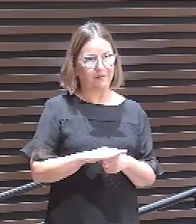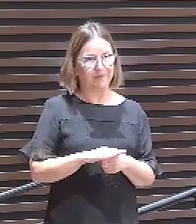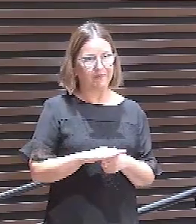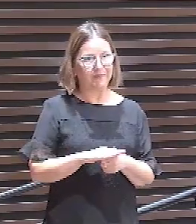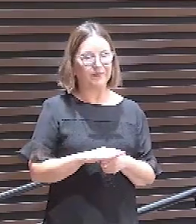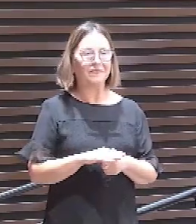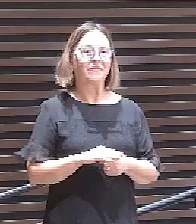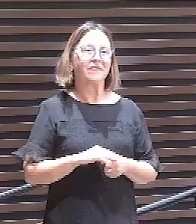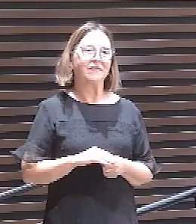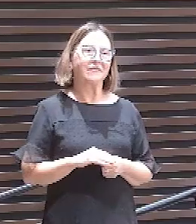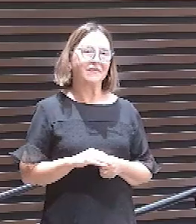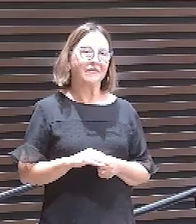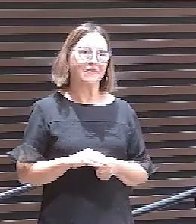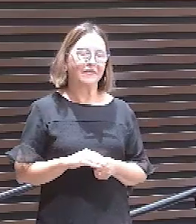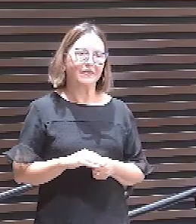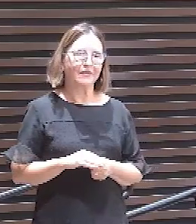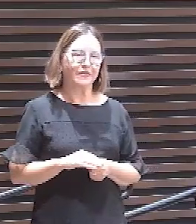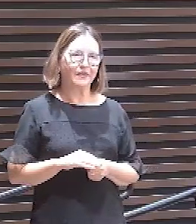E